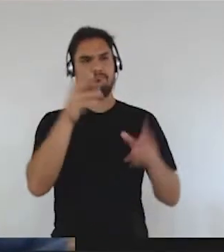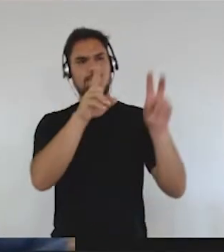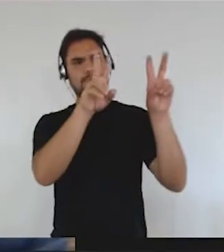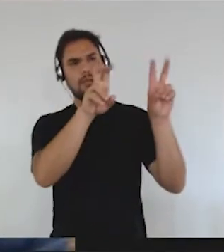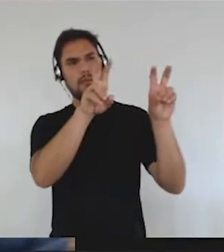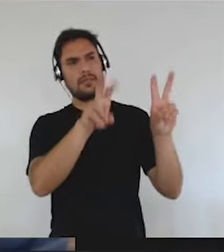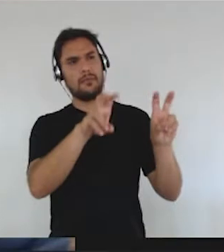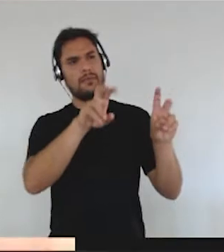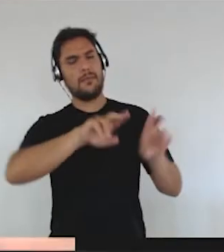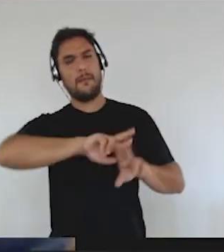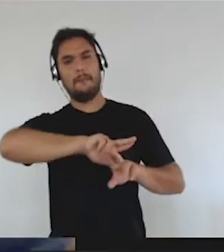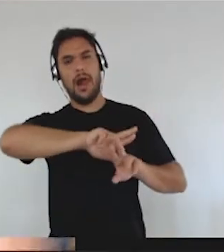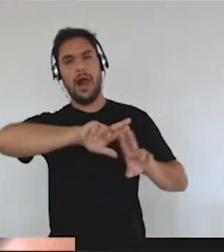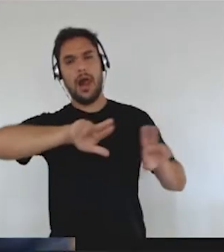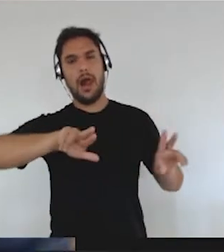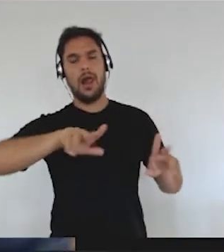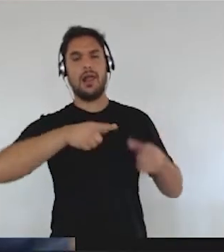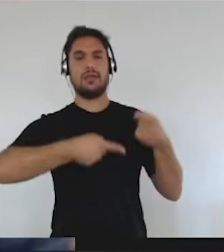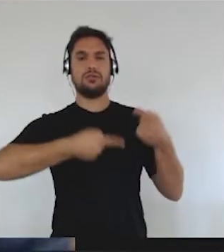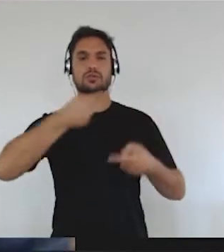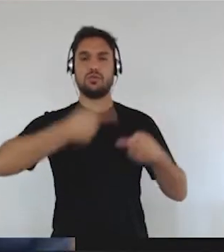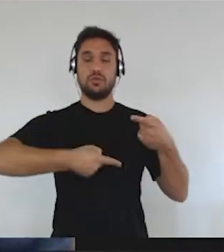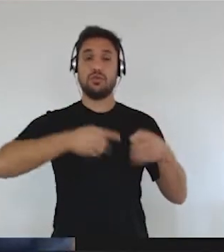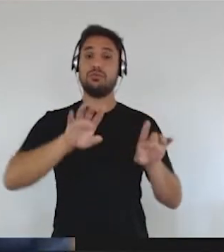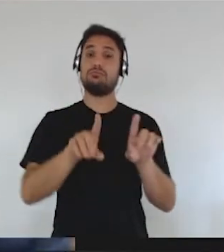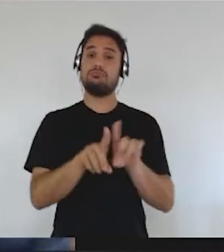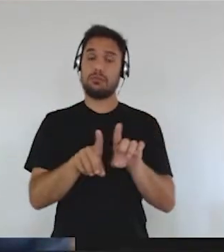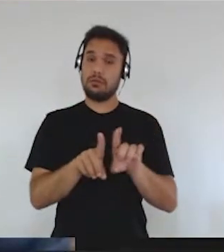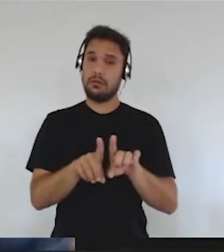temas variados que tem discutido e pela